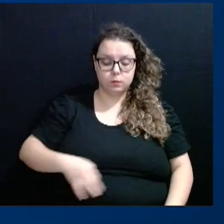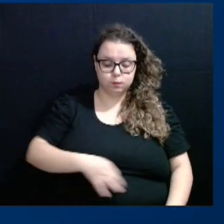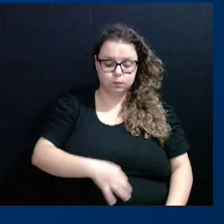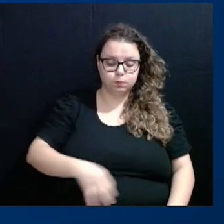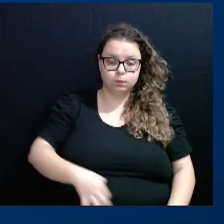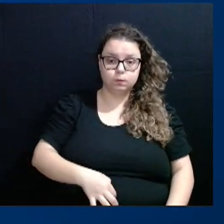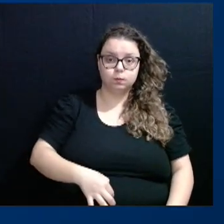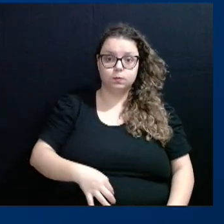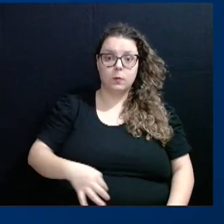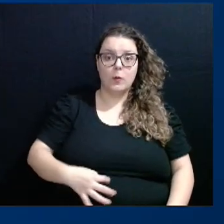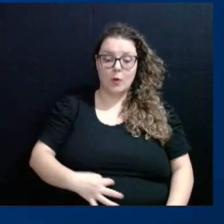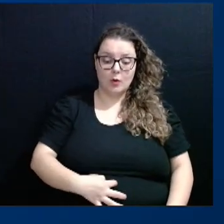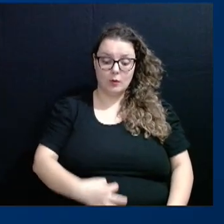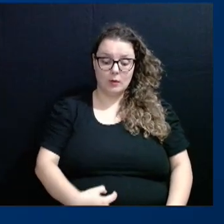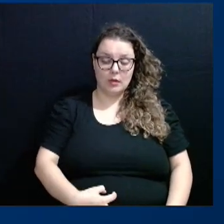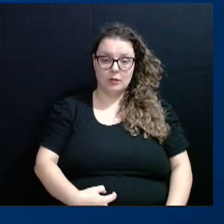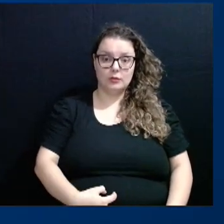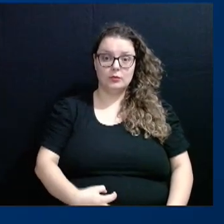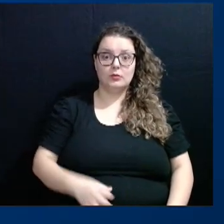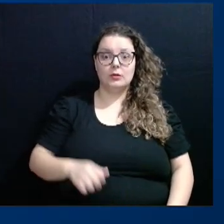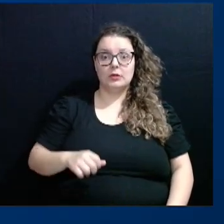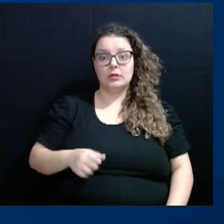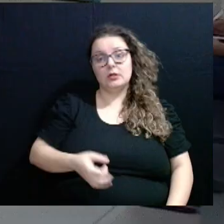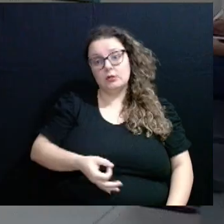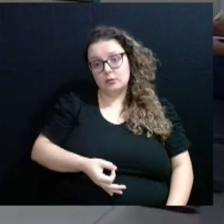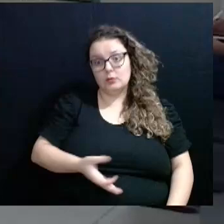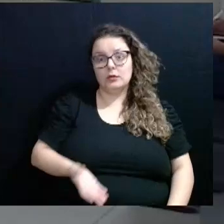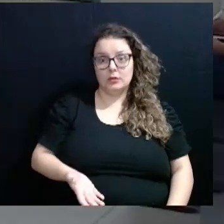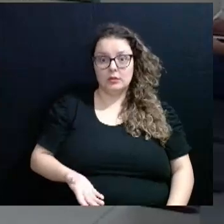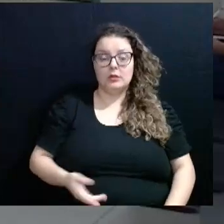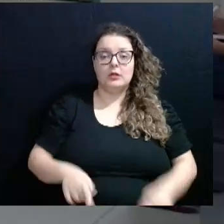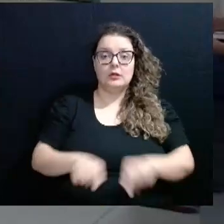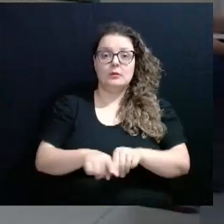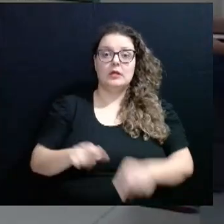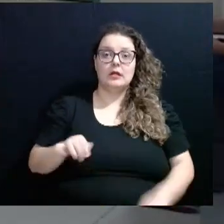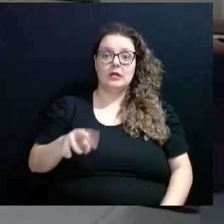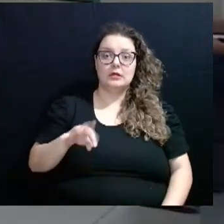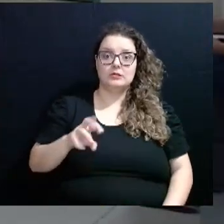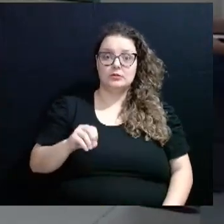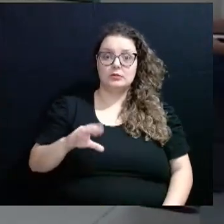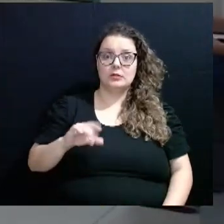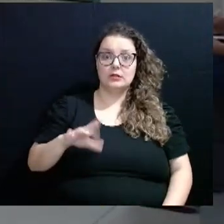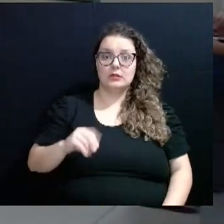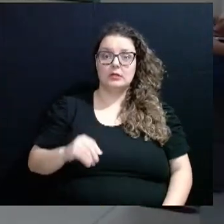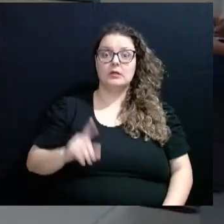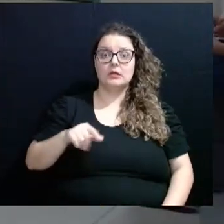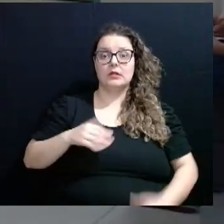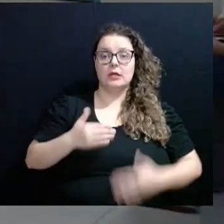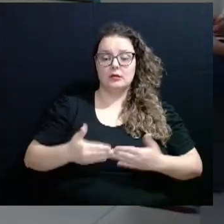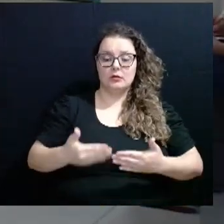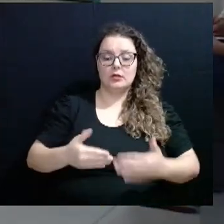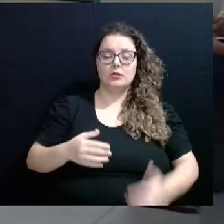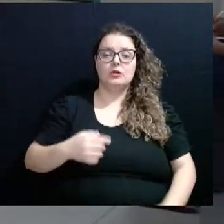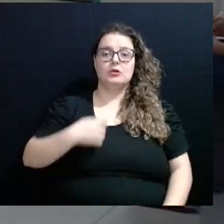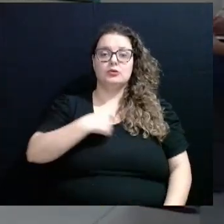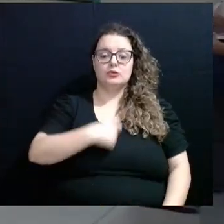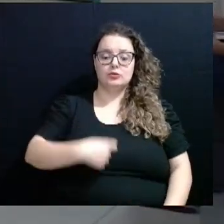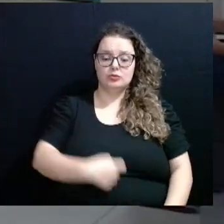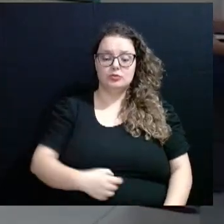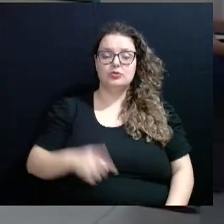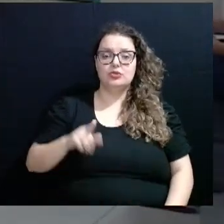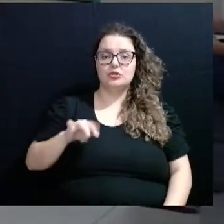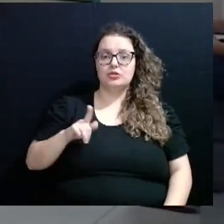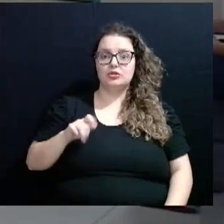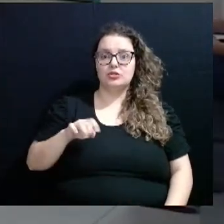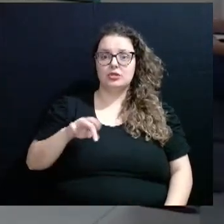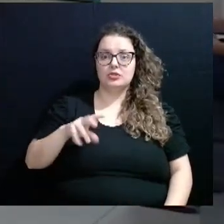e gastroclínica, que são doenças do aparelho digestivo. Acho que a gente vem evoluindo bastante, né, na atenção